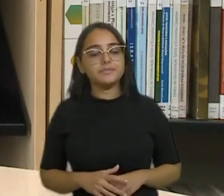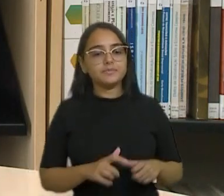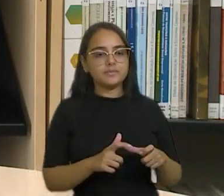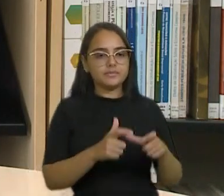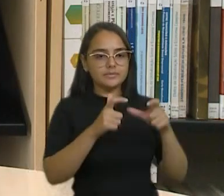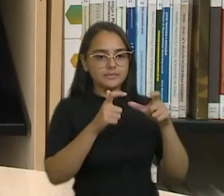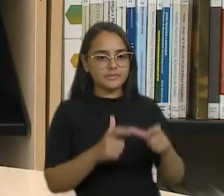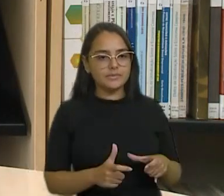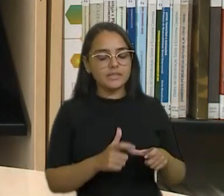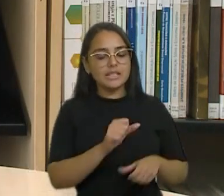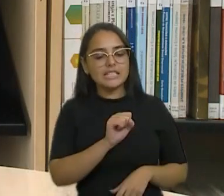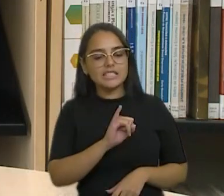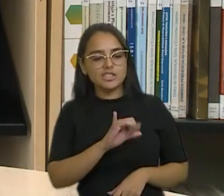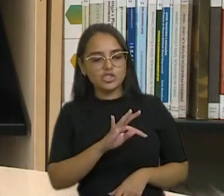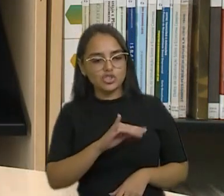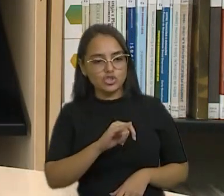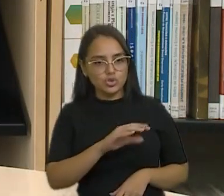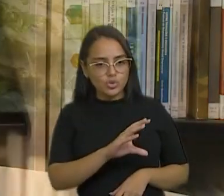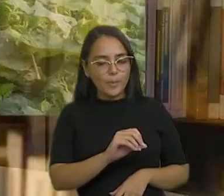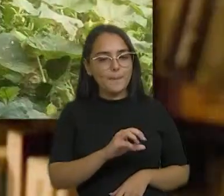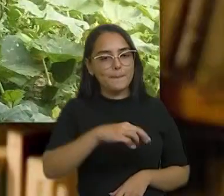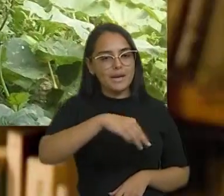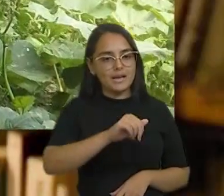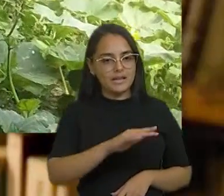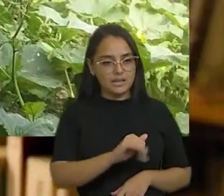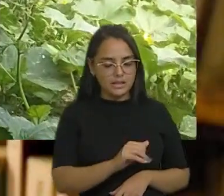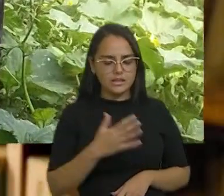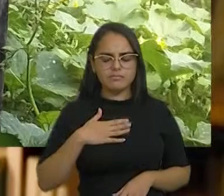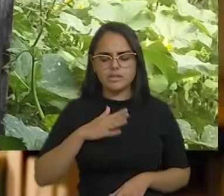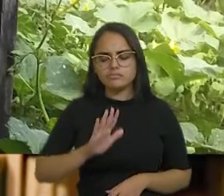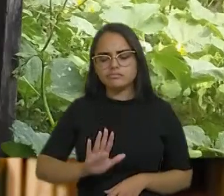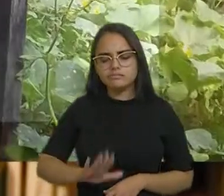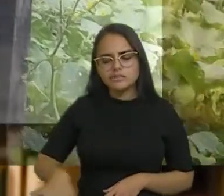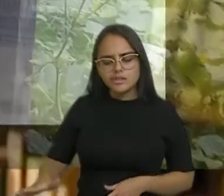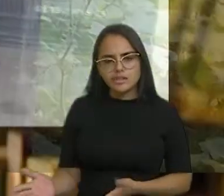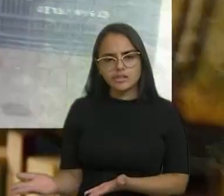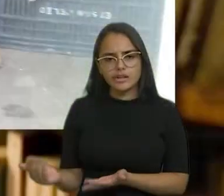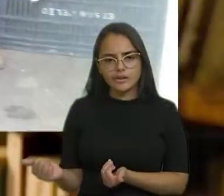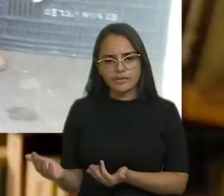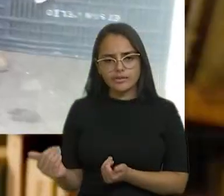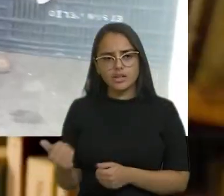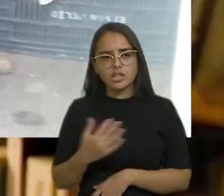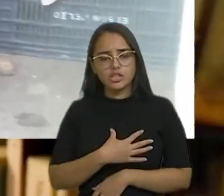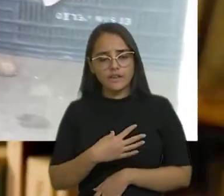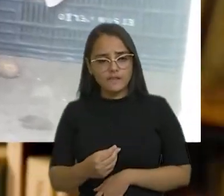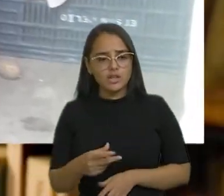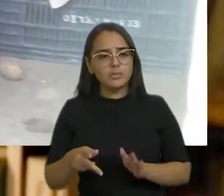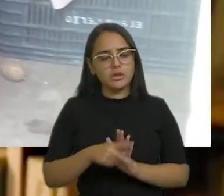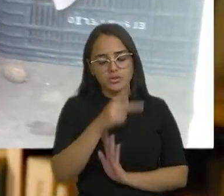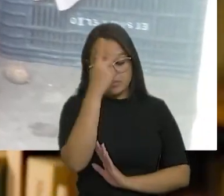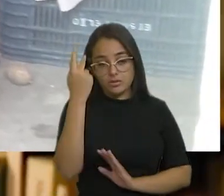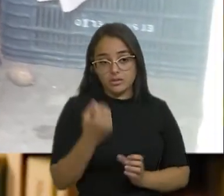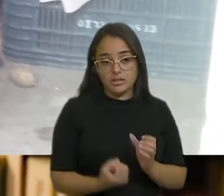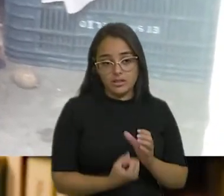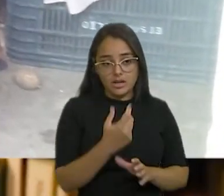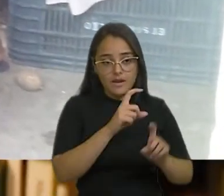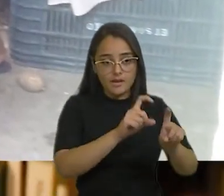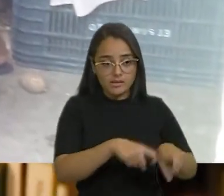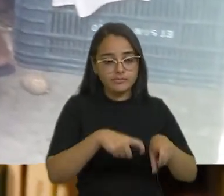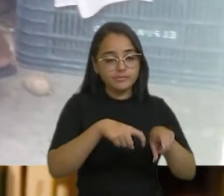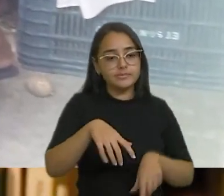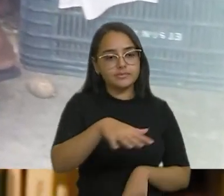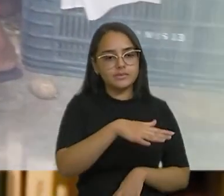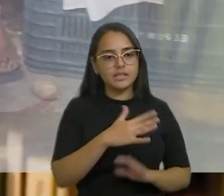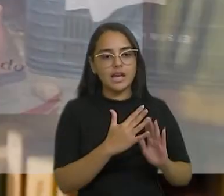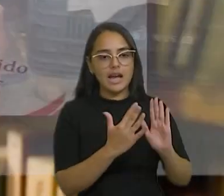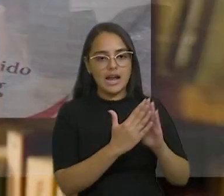localidade Sítio Marim. E a minha infância, a minha adolescência, né, por ser filho de agricultores, foi no ambiente da casa